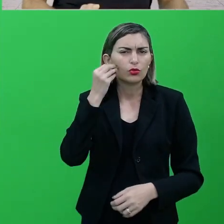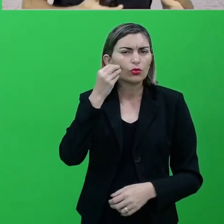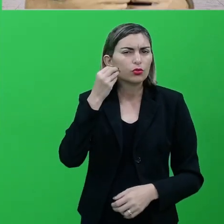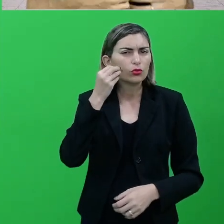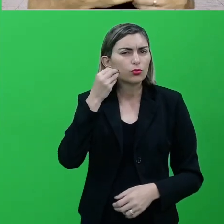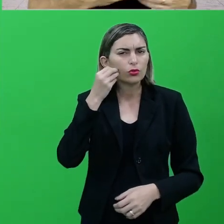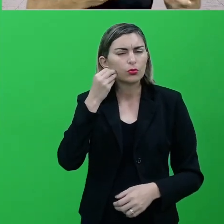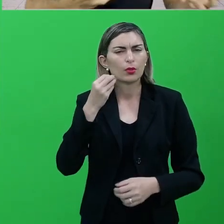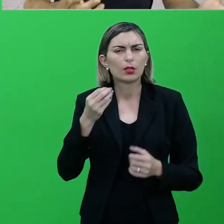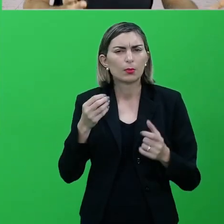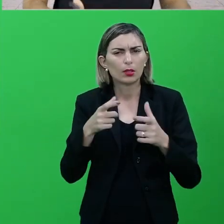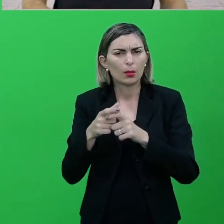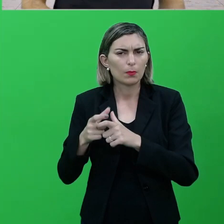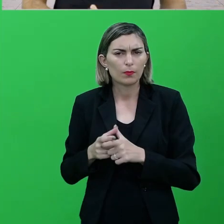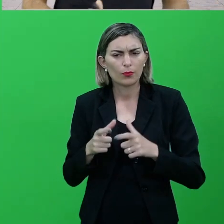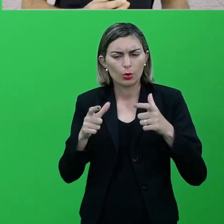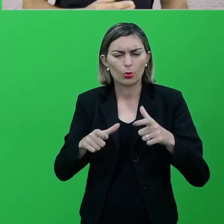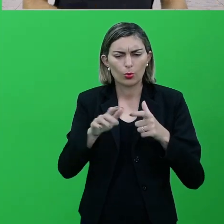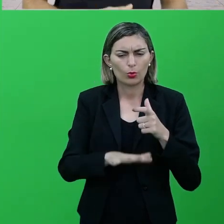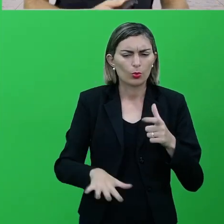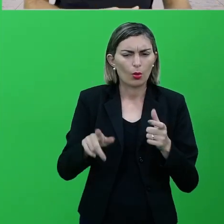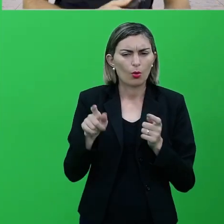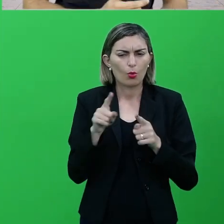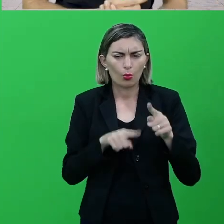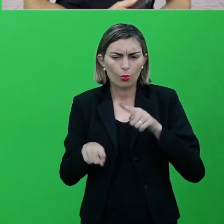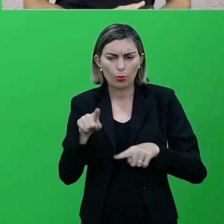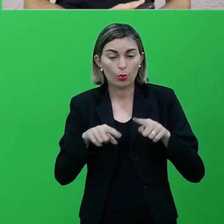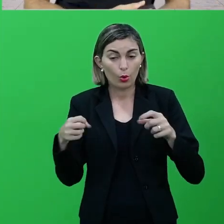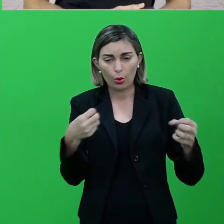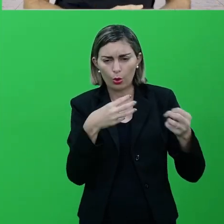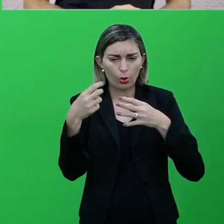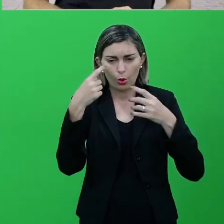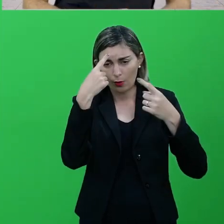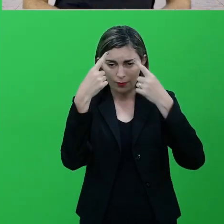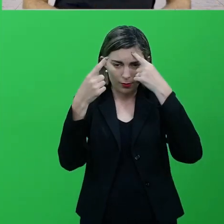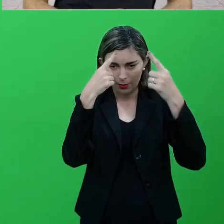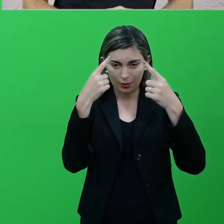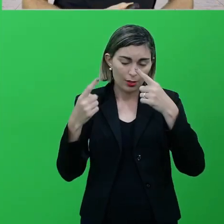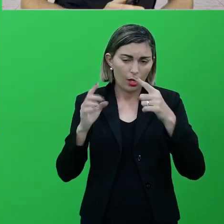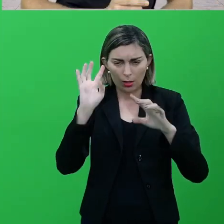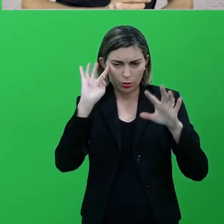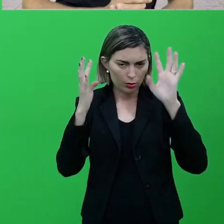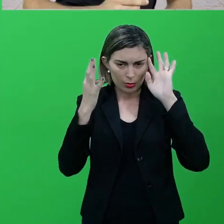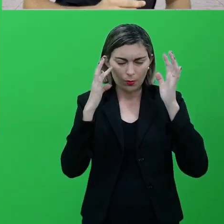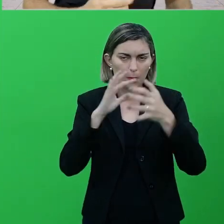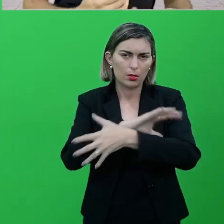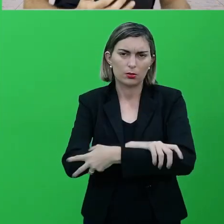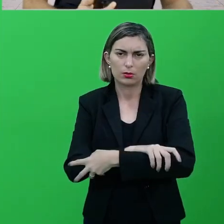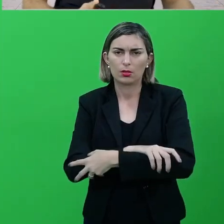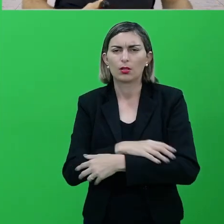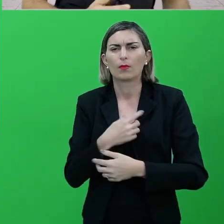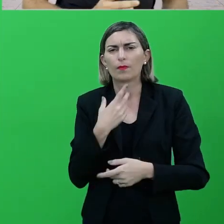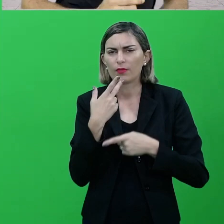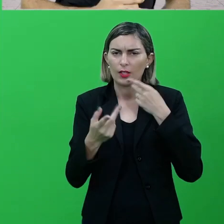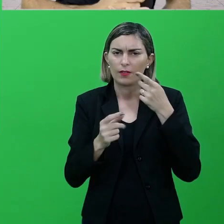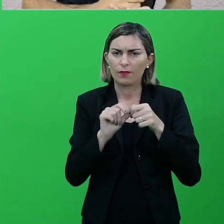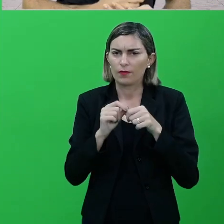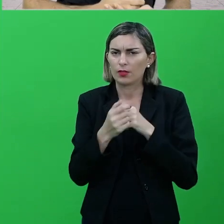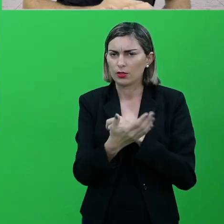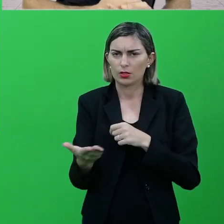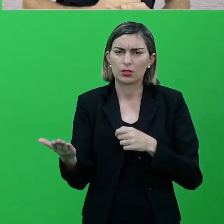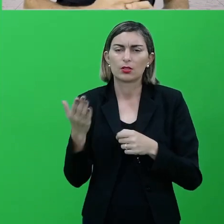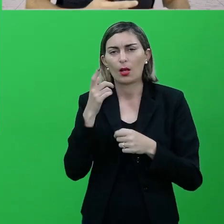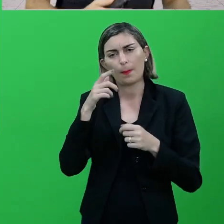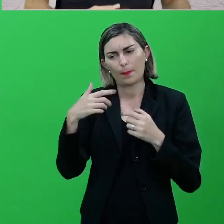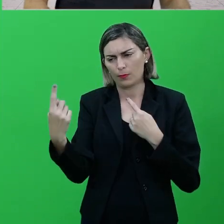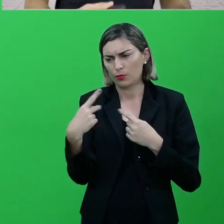pequena escala ou num ambiente mais controlado novas ideias, soluções e parceiros. Tá? Quando se faz isso, né, as partes